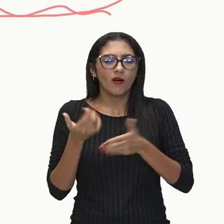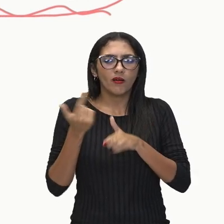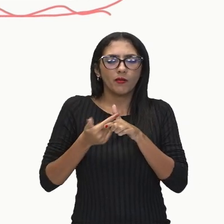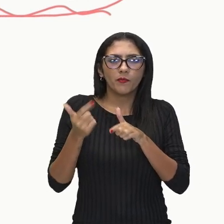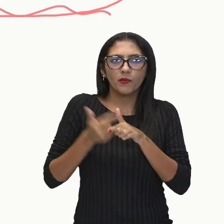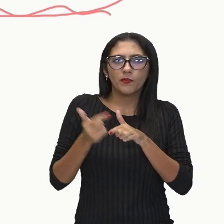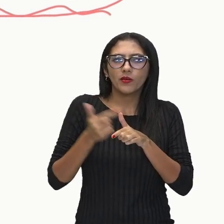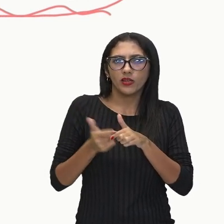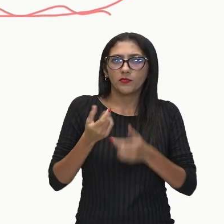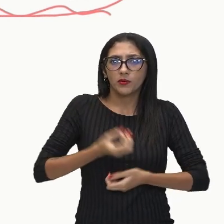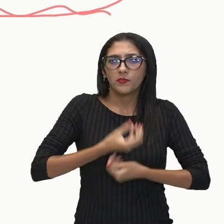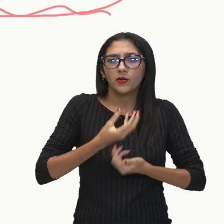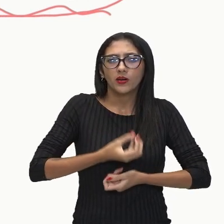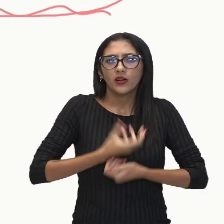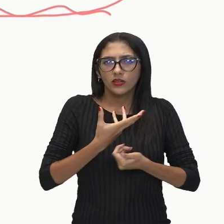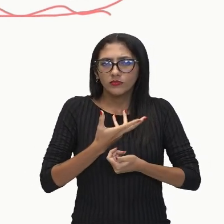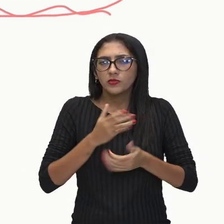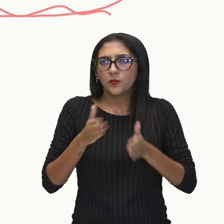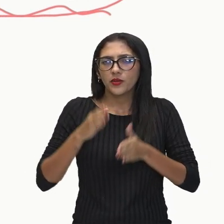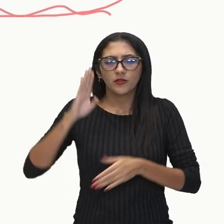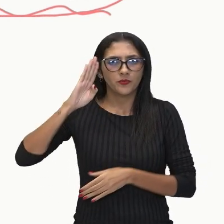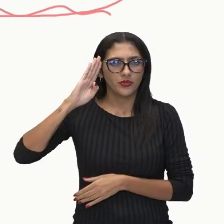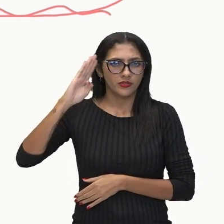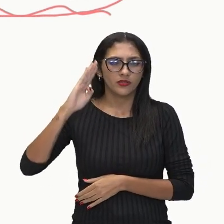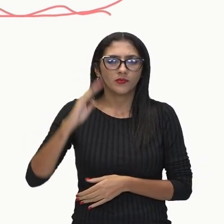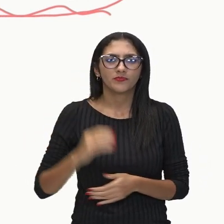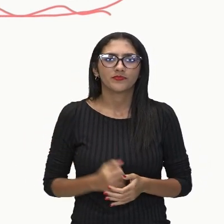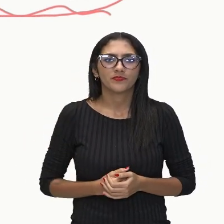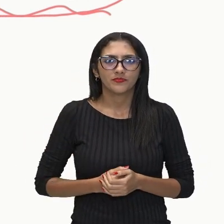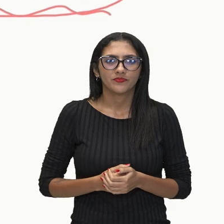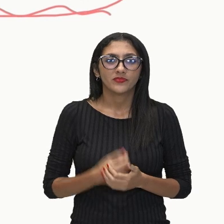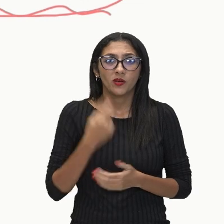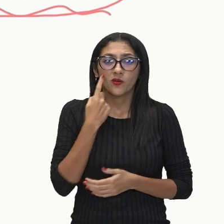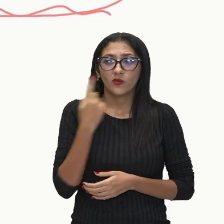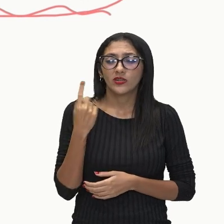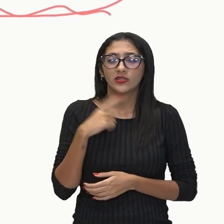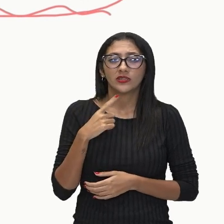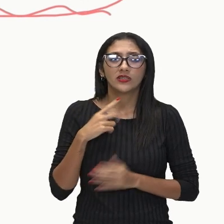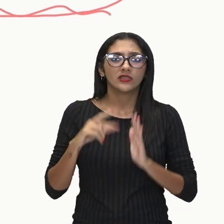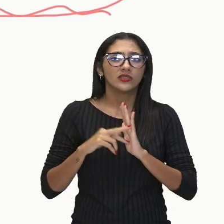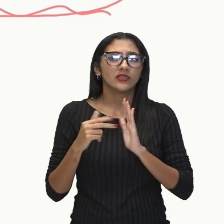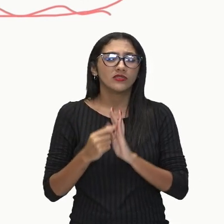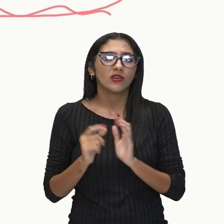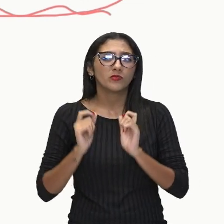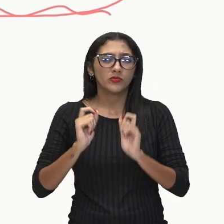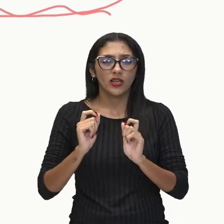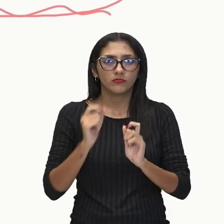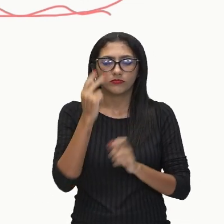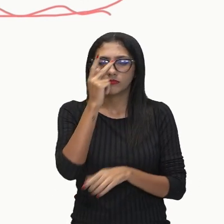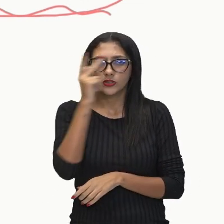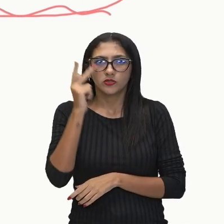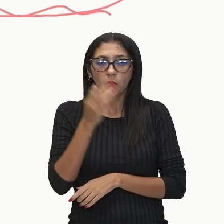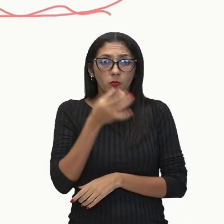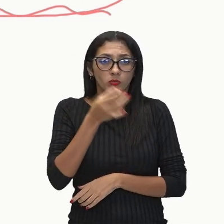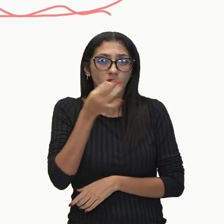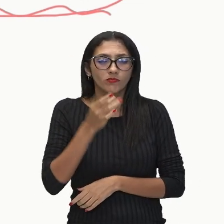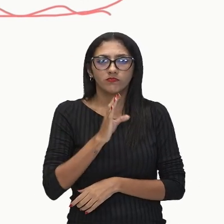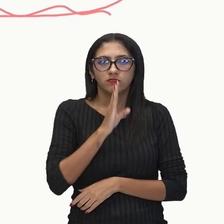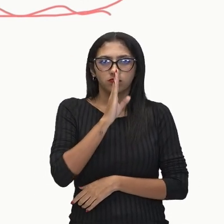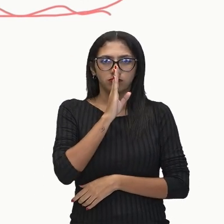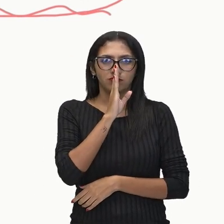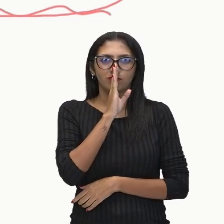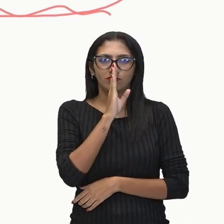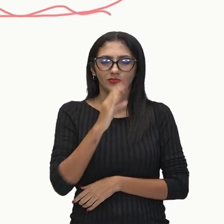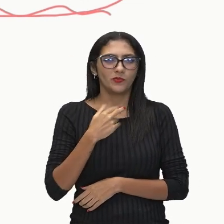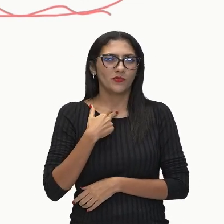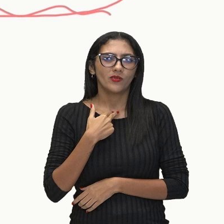militar, gente, isso daqui é exatamente uma referência à censura. Então observe que nesse período nós tivemos o controle